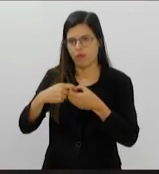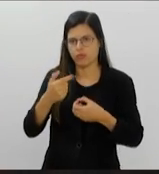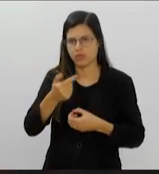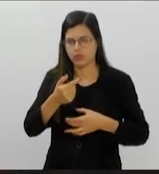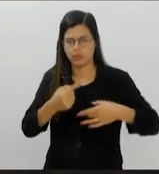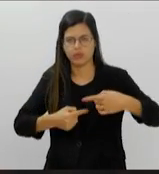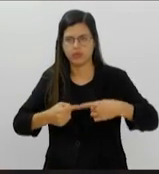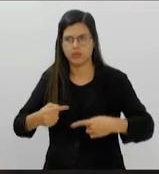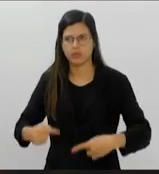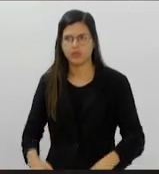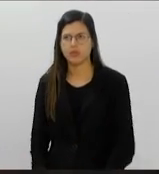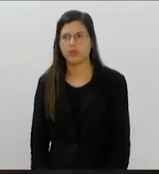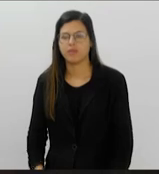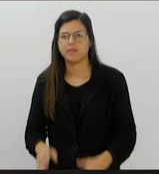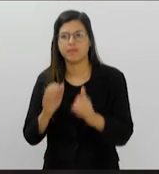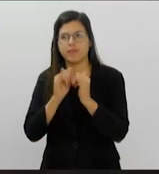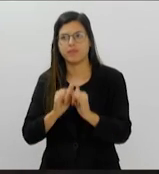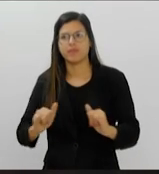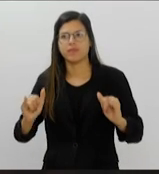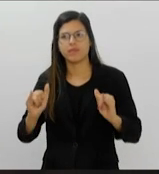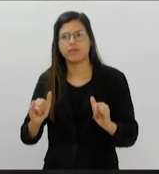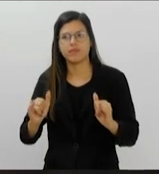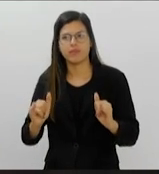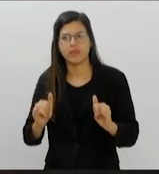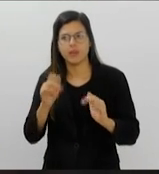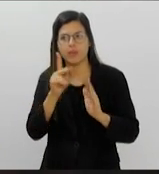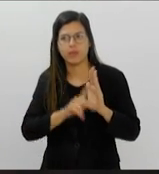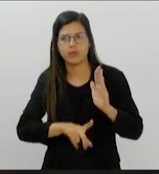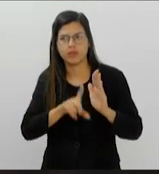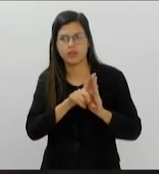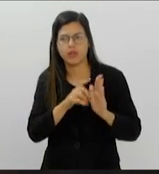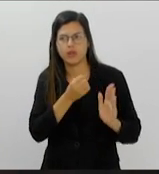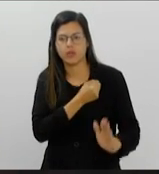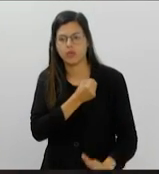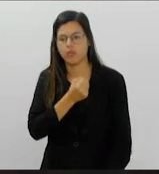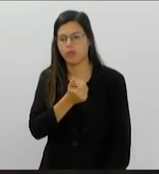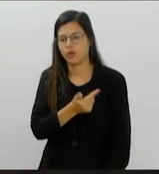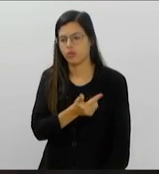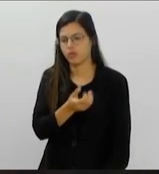discussão. Anuncio projeto de lei número